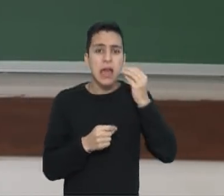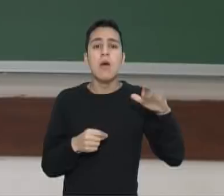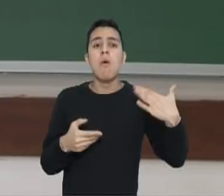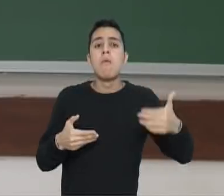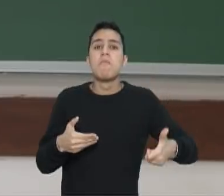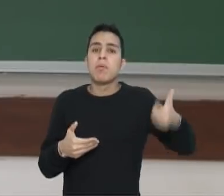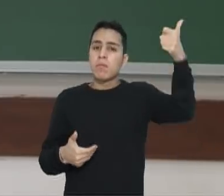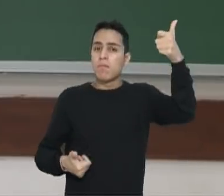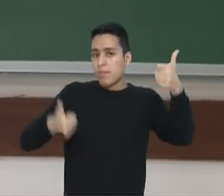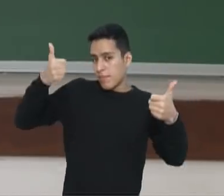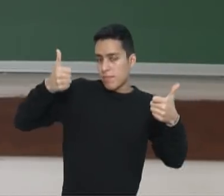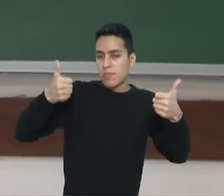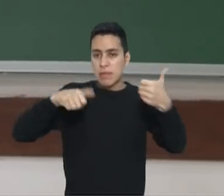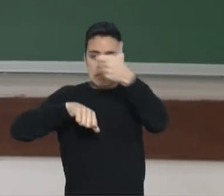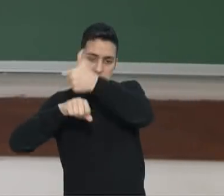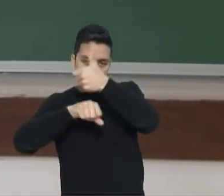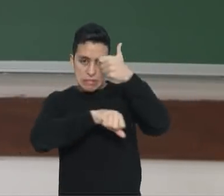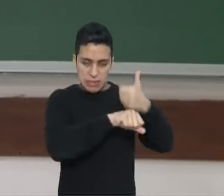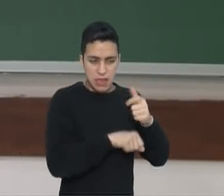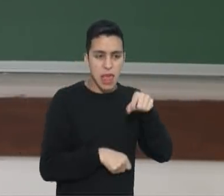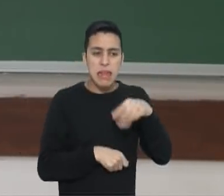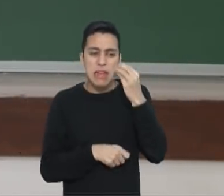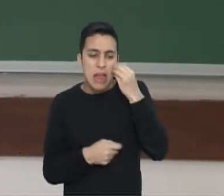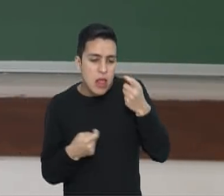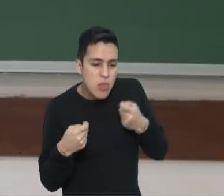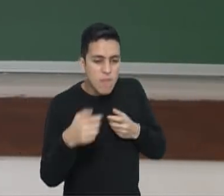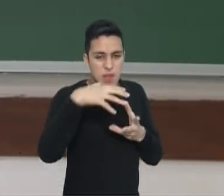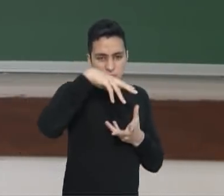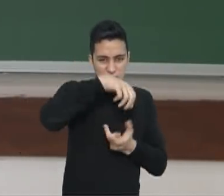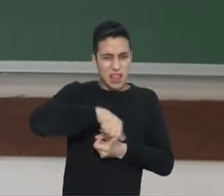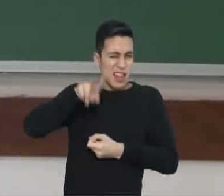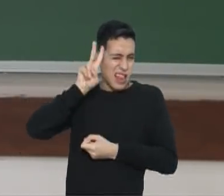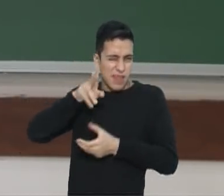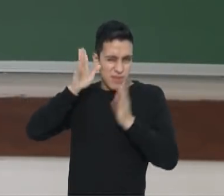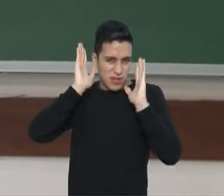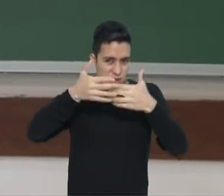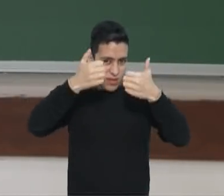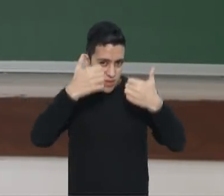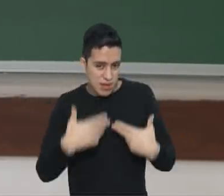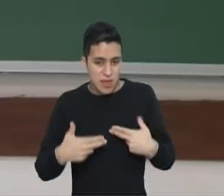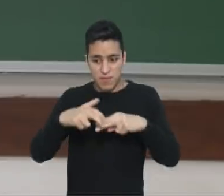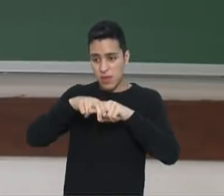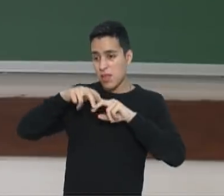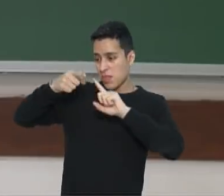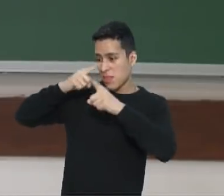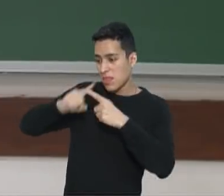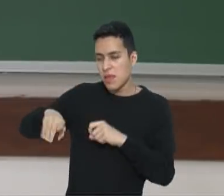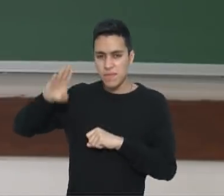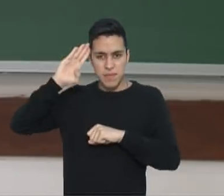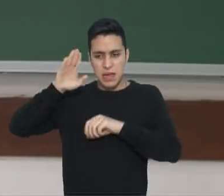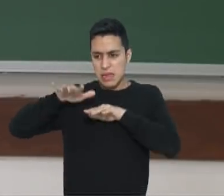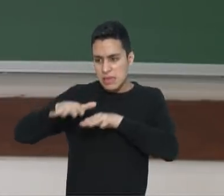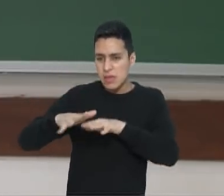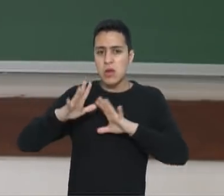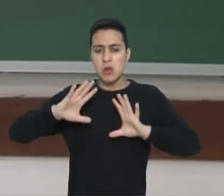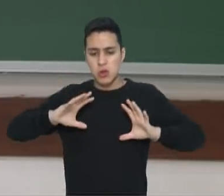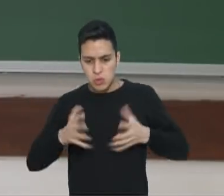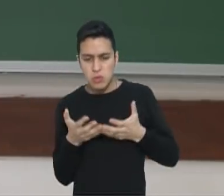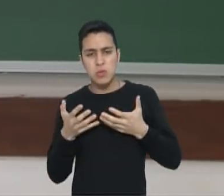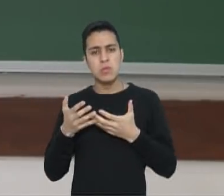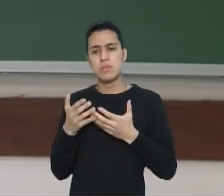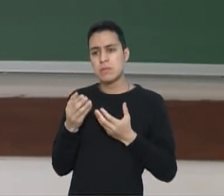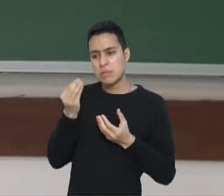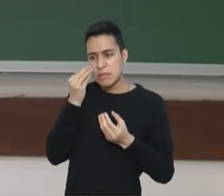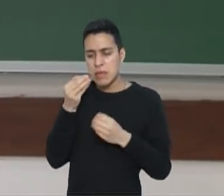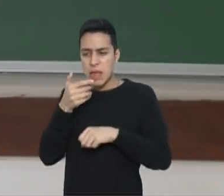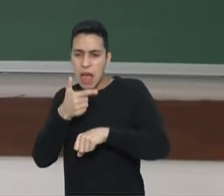hegemonia, esse é o objetivo principal, o domínio do mundo. Lembra-se que nós tratávamos disso por meio das alianças militares, a corrida armamentista, a corrida